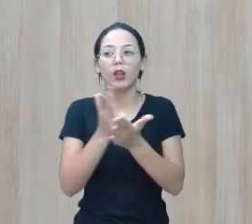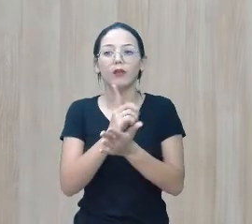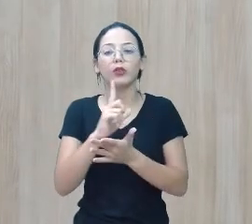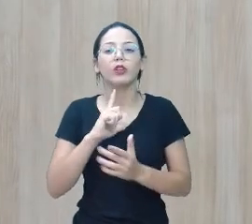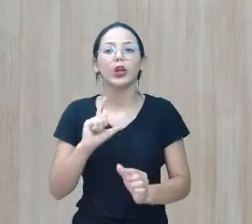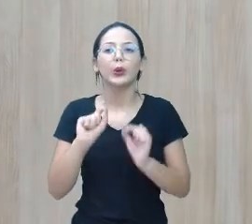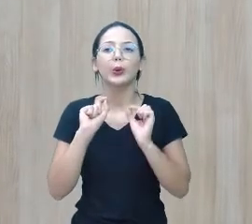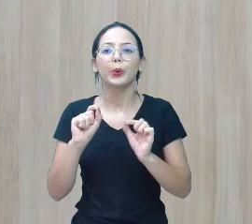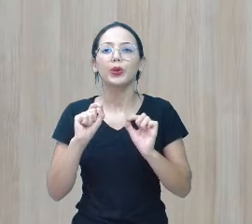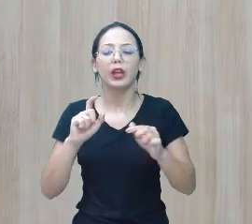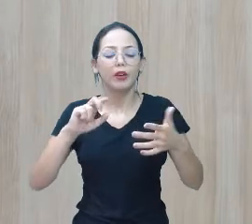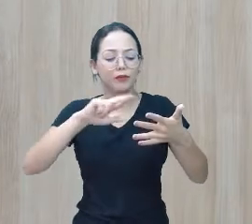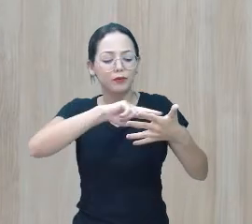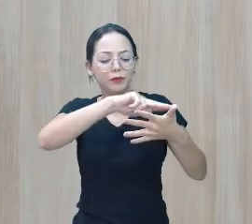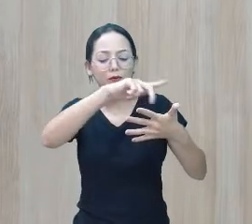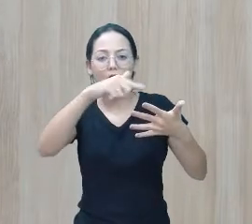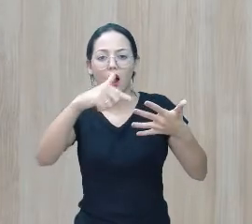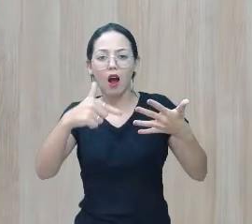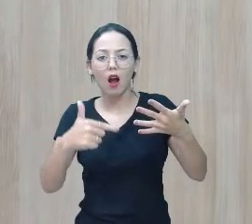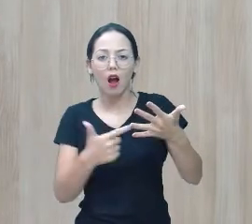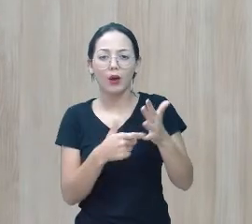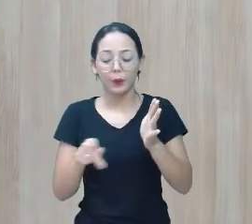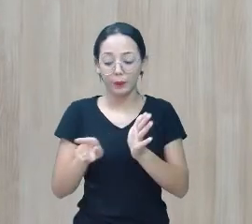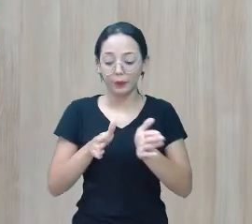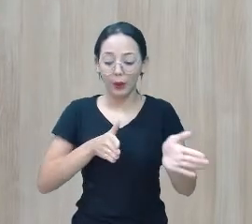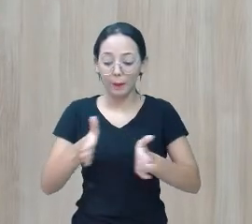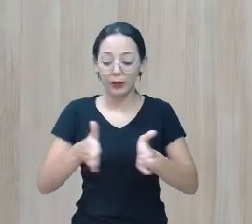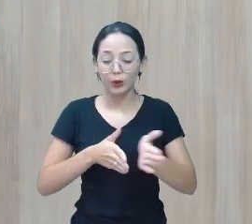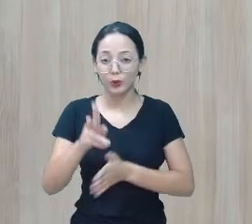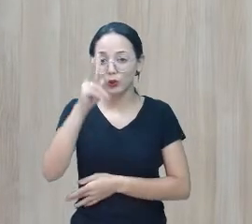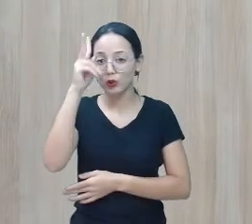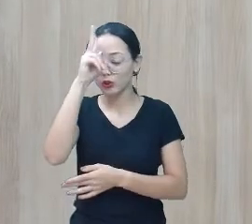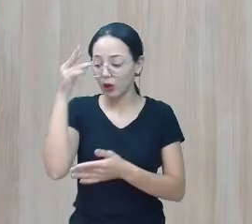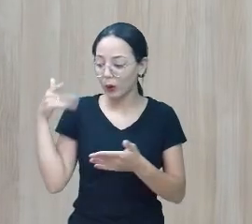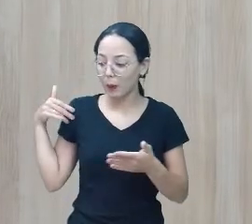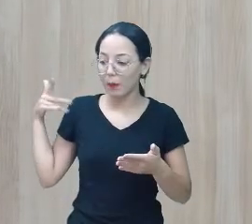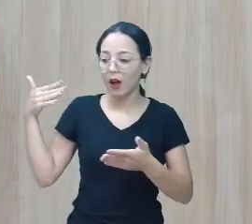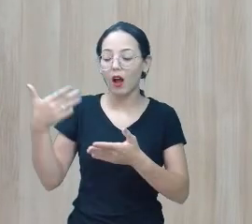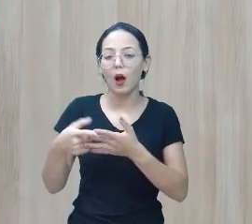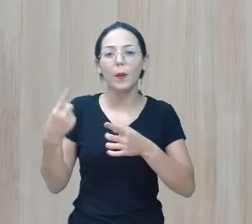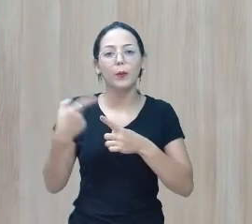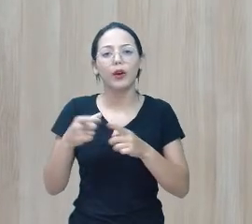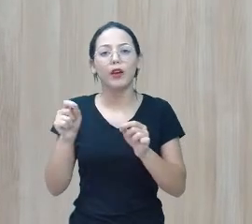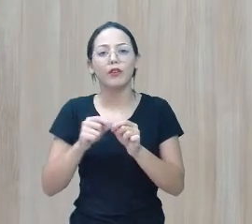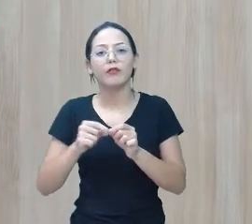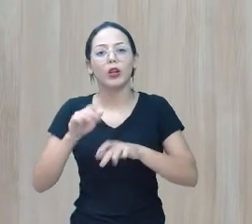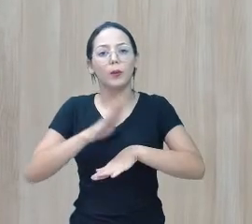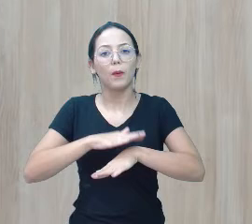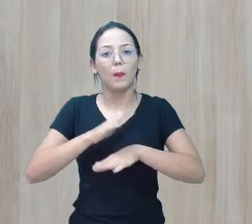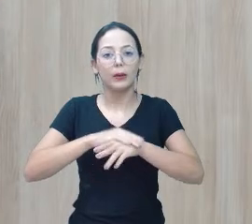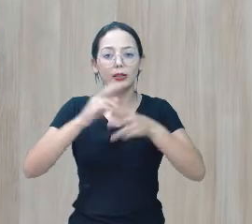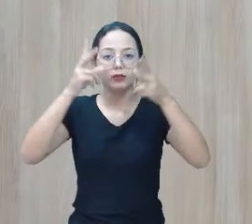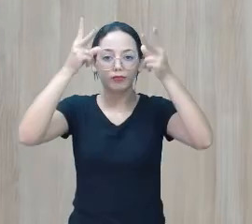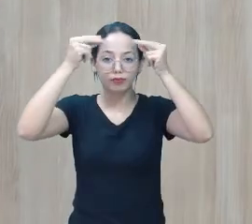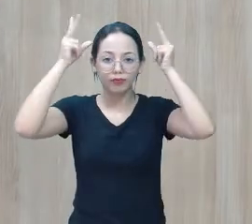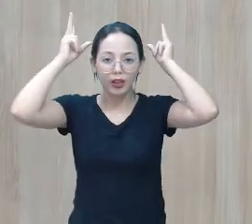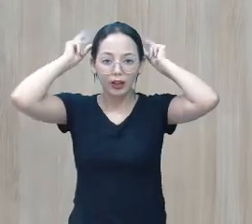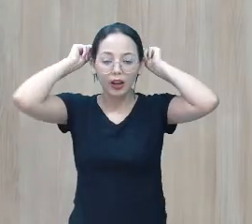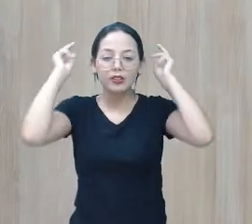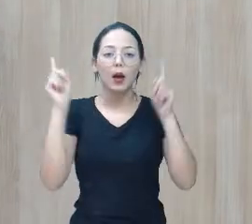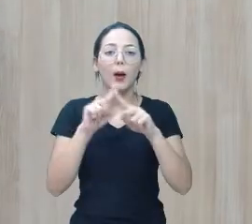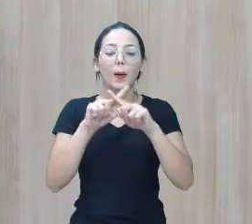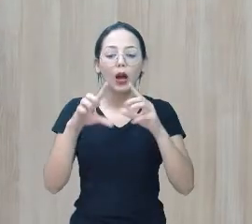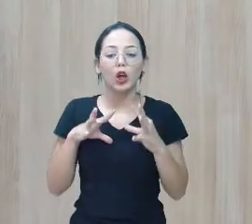compõe um grande período histórico, porque ele feito no momento lá da Grécia, tá certo? Mas ele acaba pegando